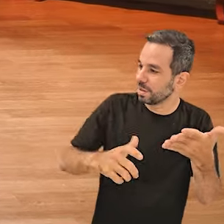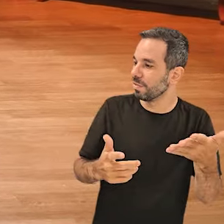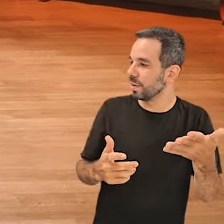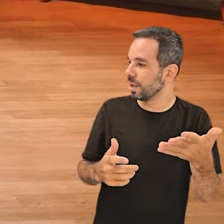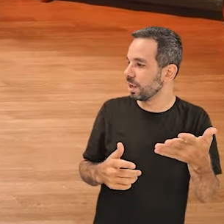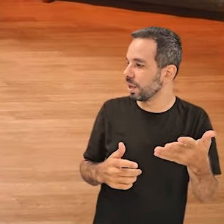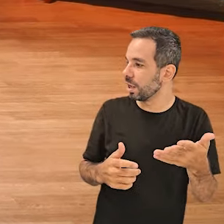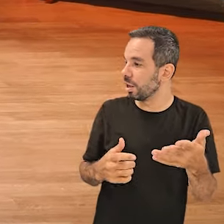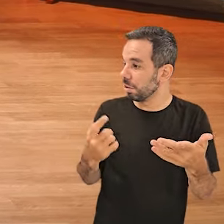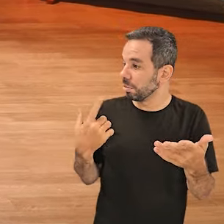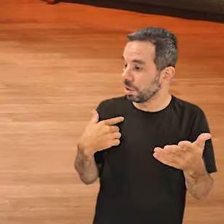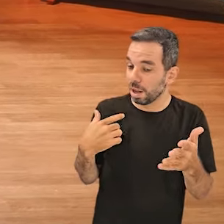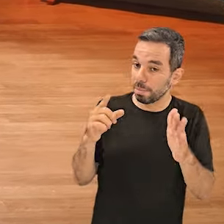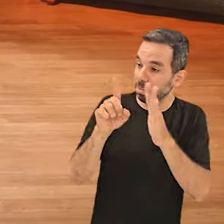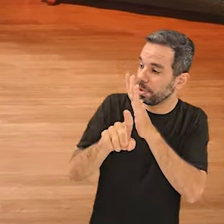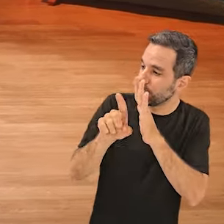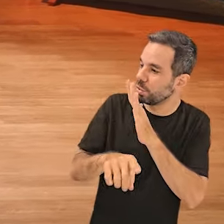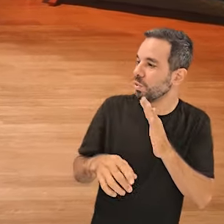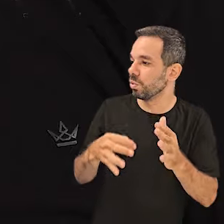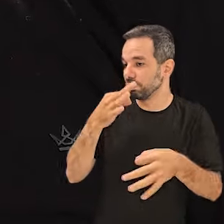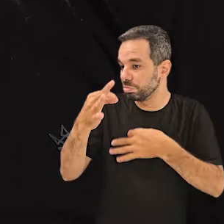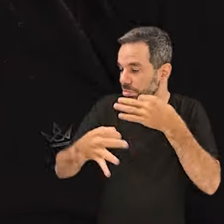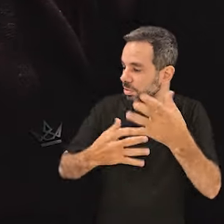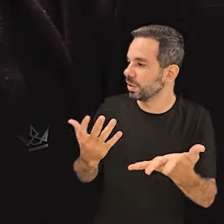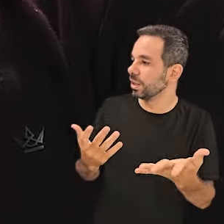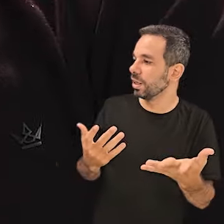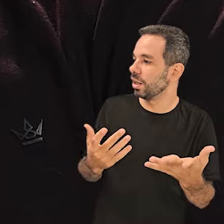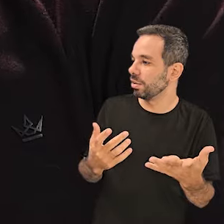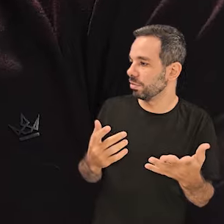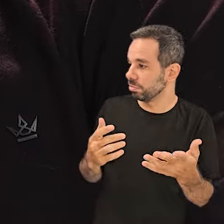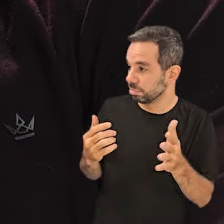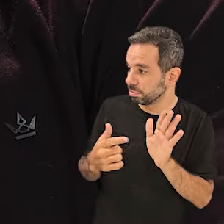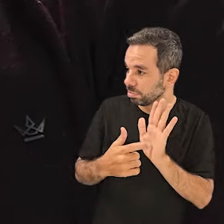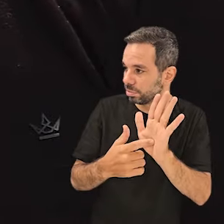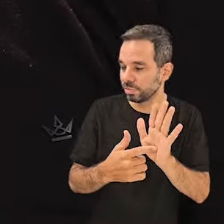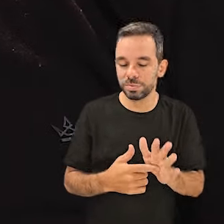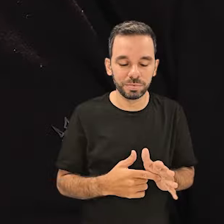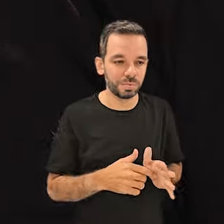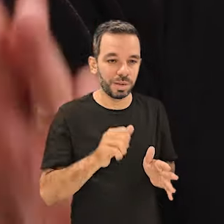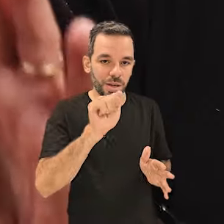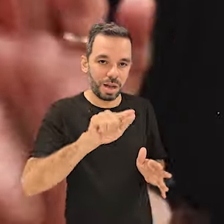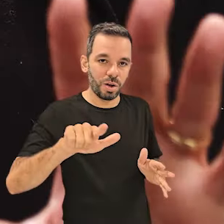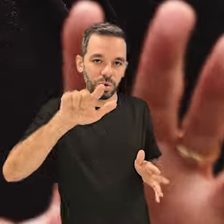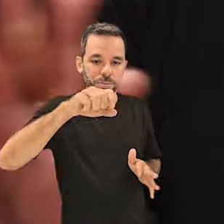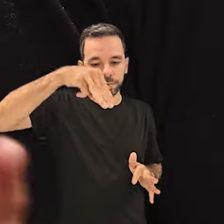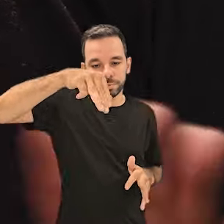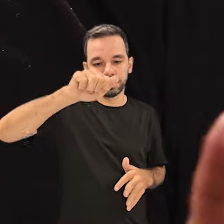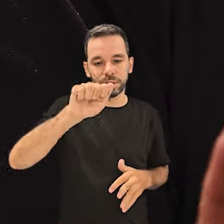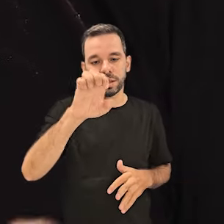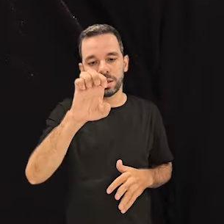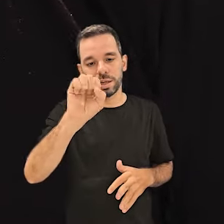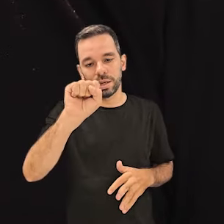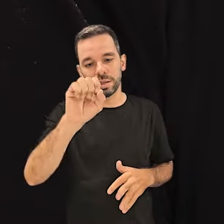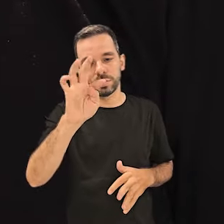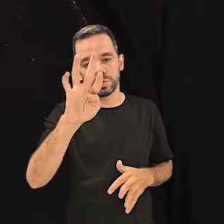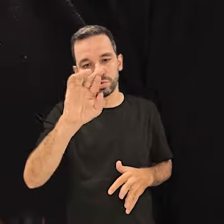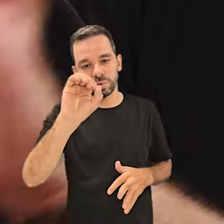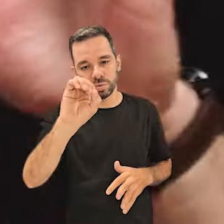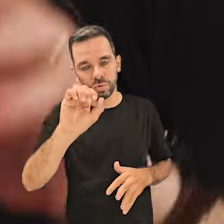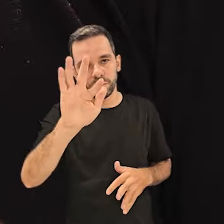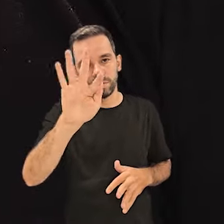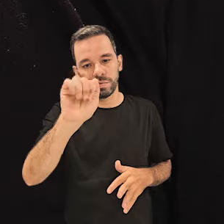lá te seguir, fazer perguntas, sugestões, claro. E criticar também. Exatamente. Seus trabalhos. Fundamental. @ Maestro Fabrício Carvalho,